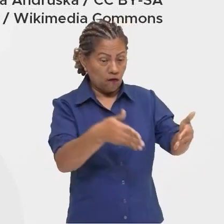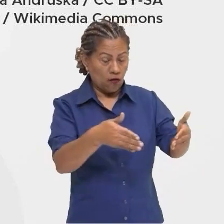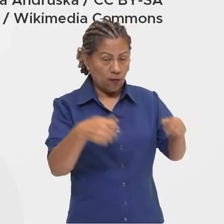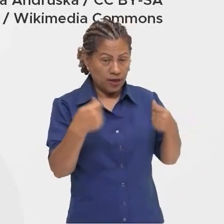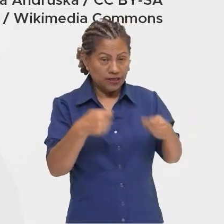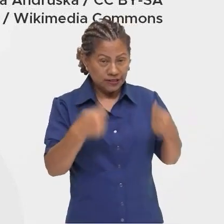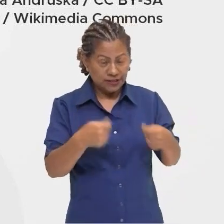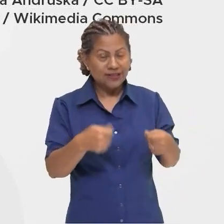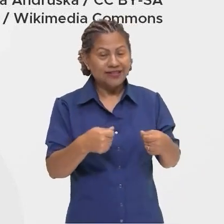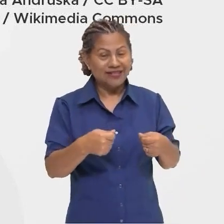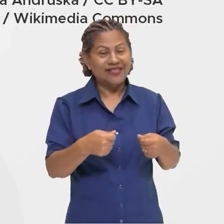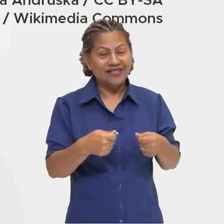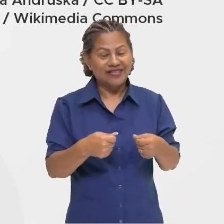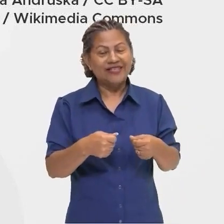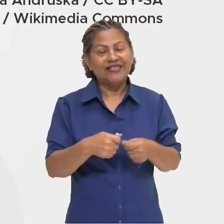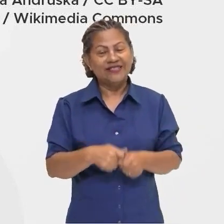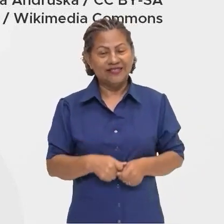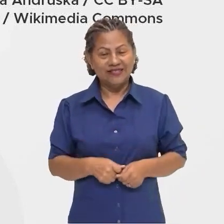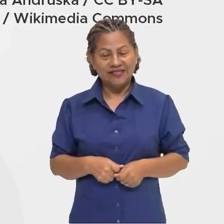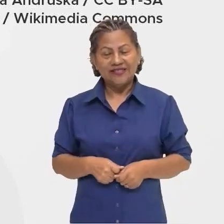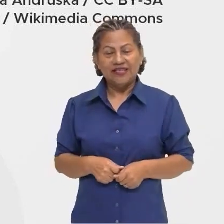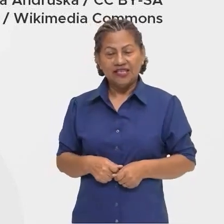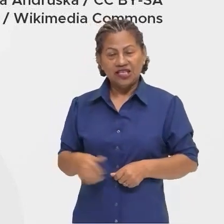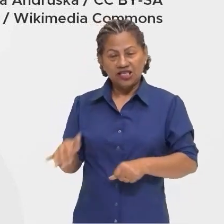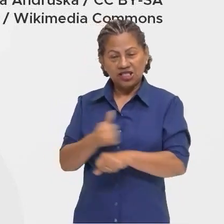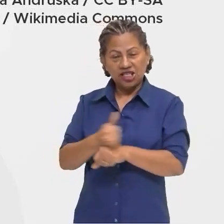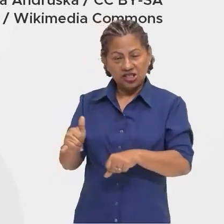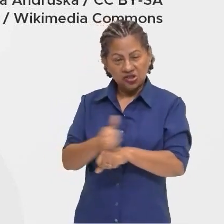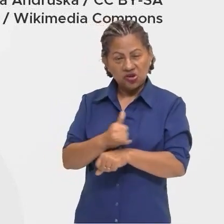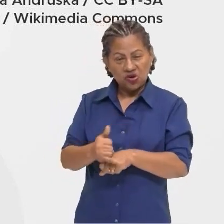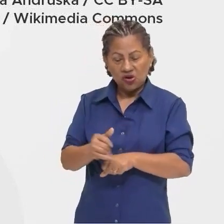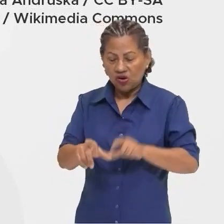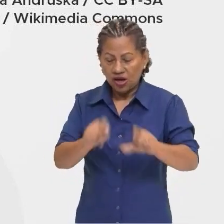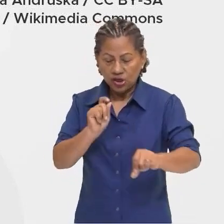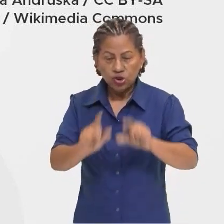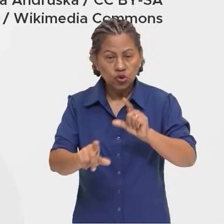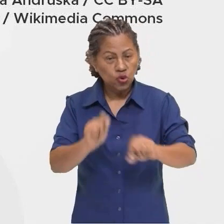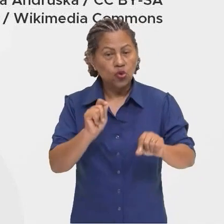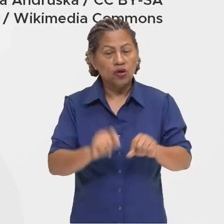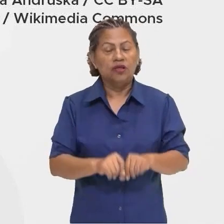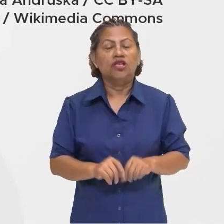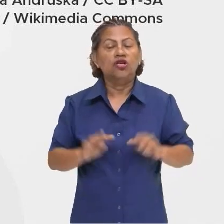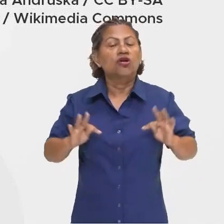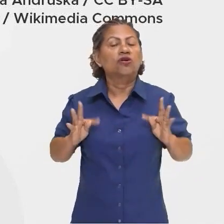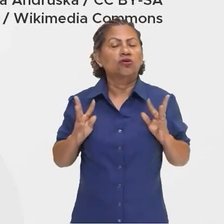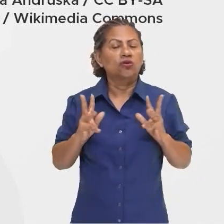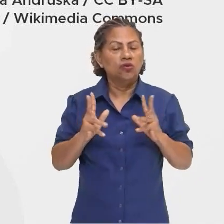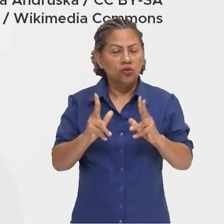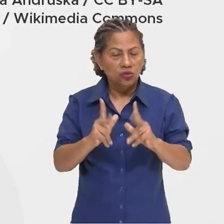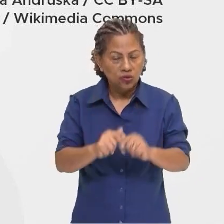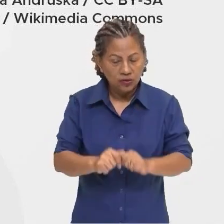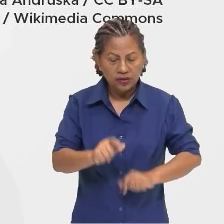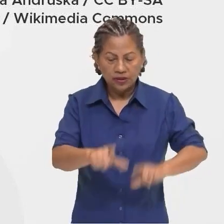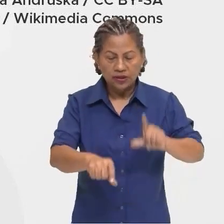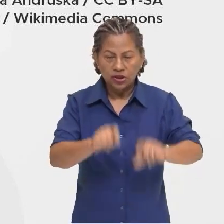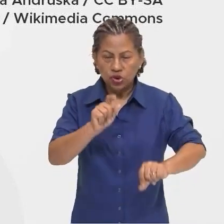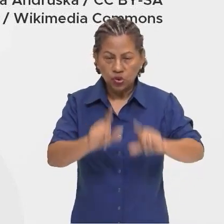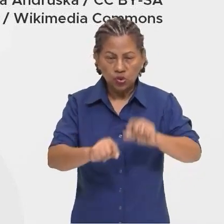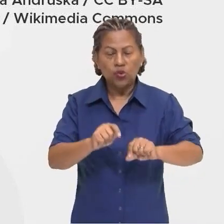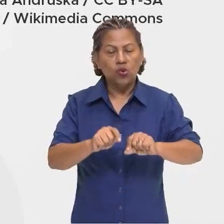de estratégias e estratégias precisam de escolhas. E todas as grandes